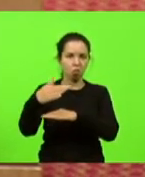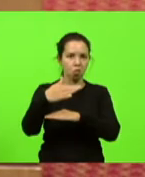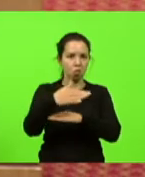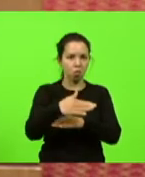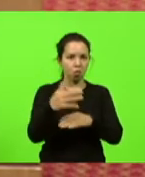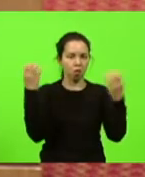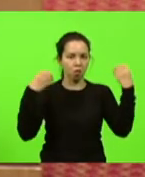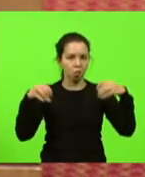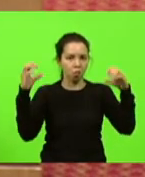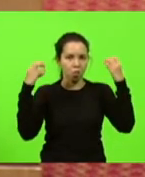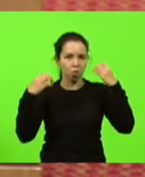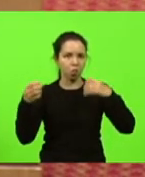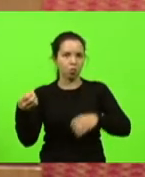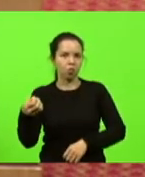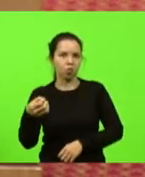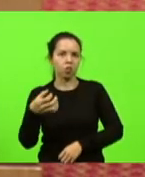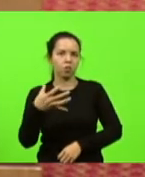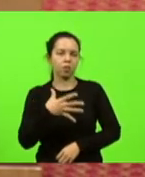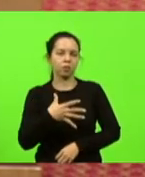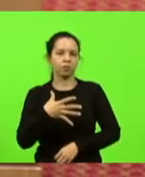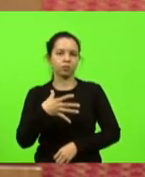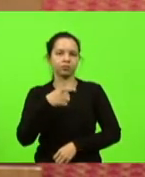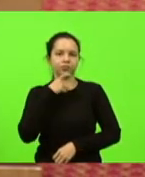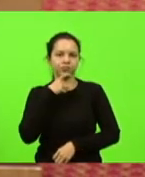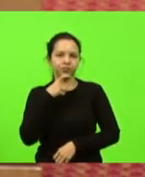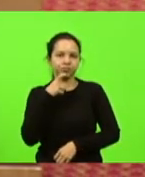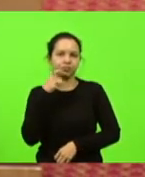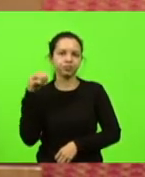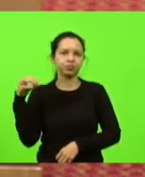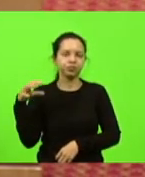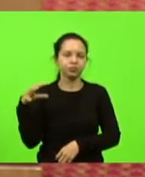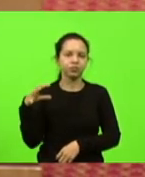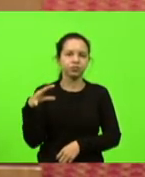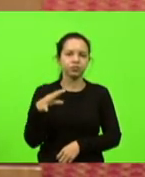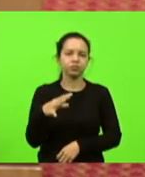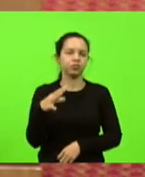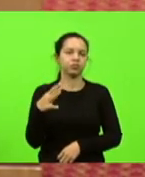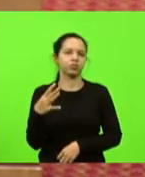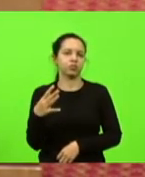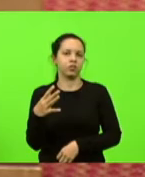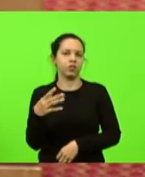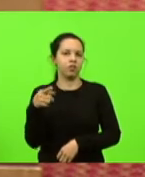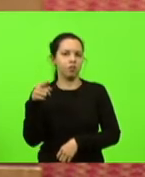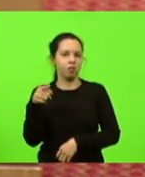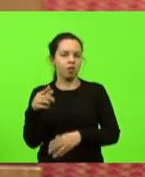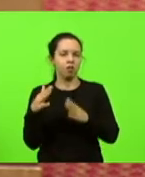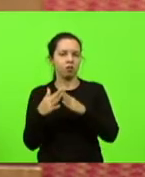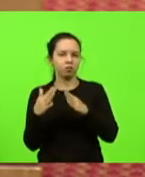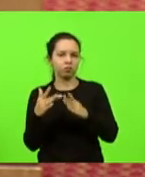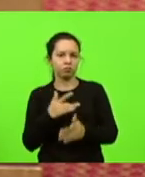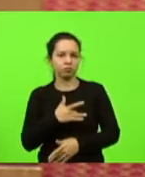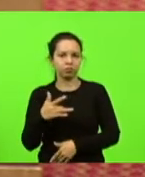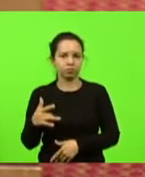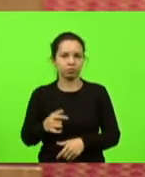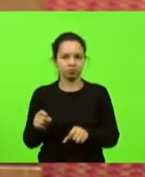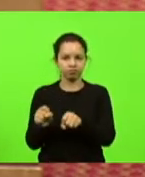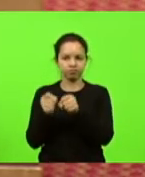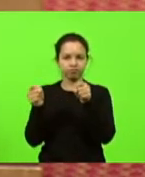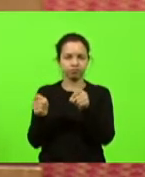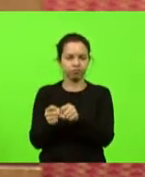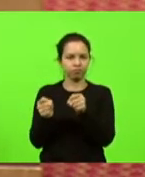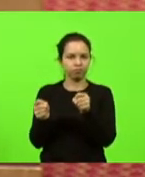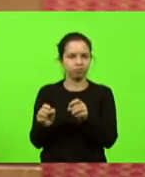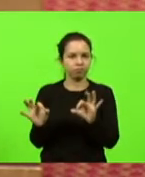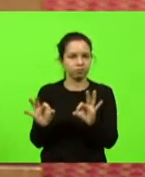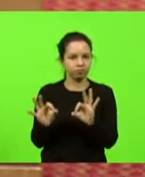nova, com ar-condicionado, para o posto de saúde de lá não estar caindo, para a escola não estar caindo.